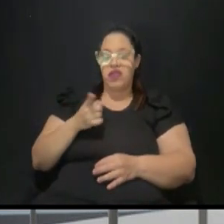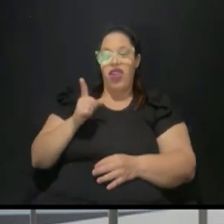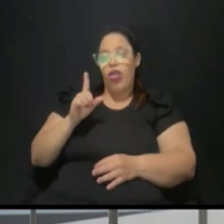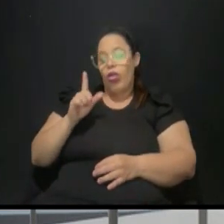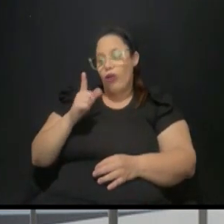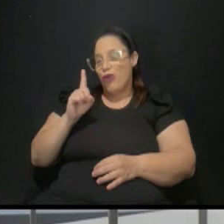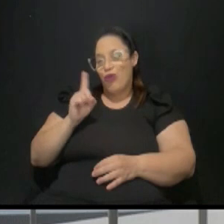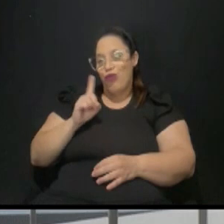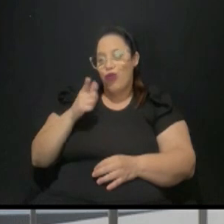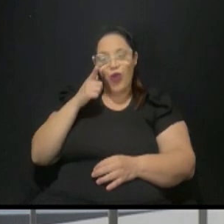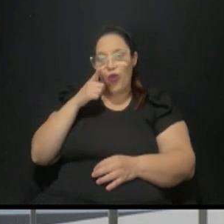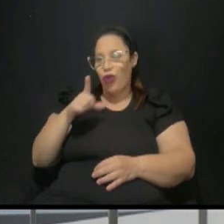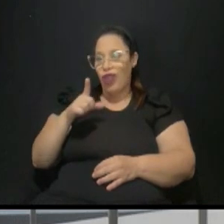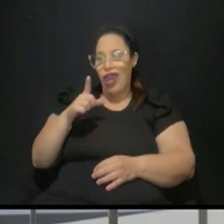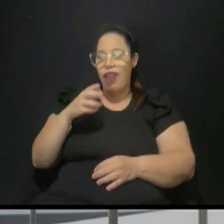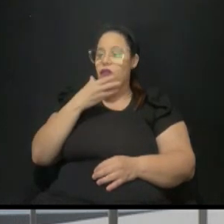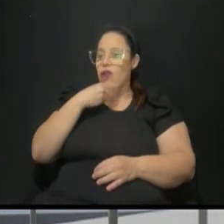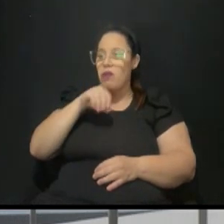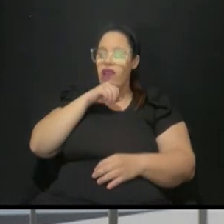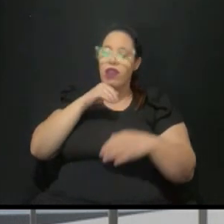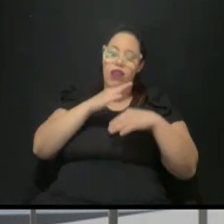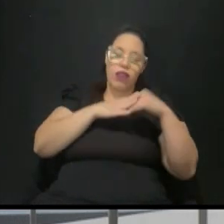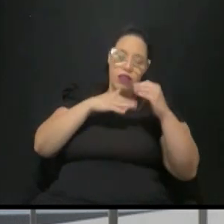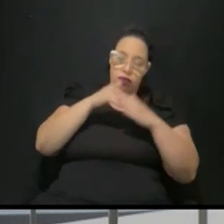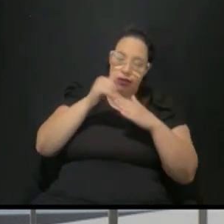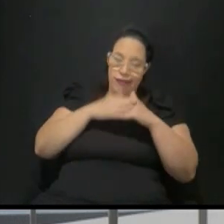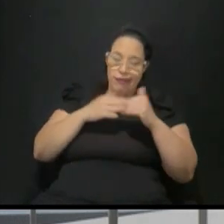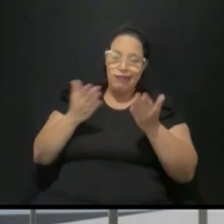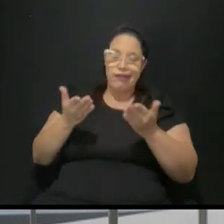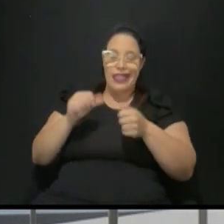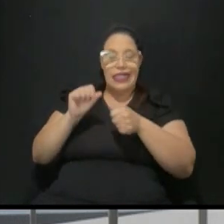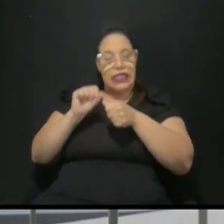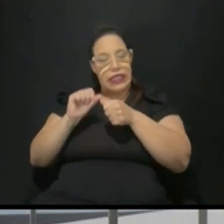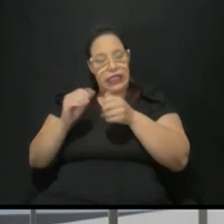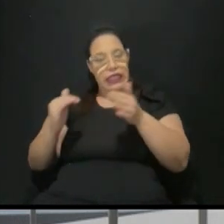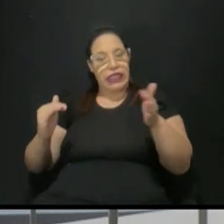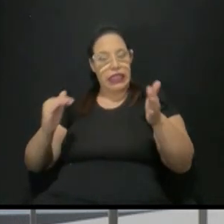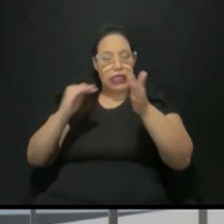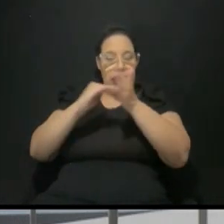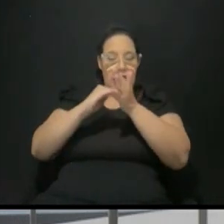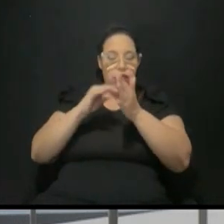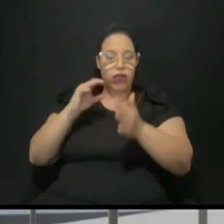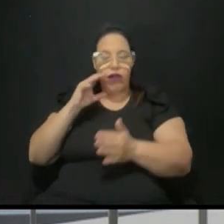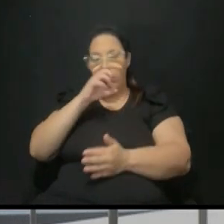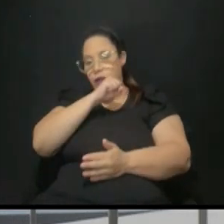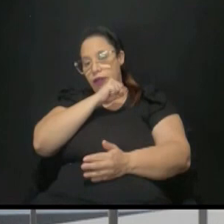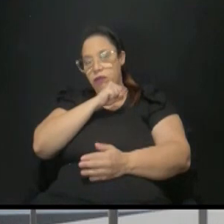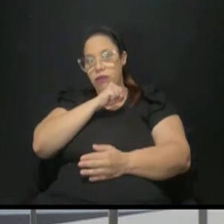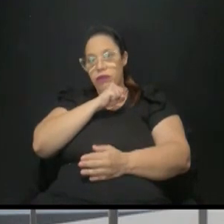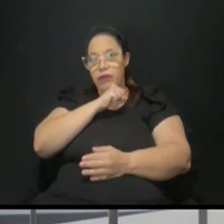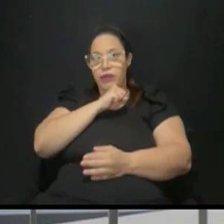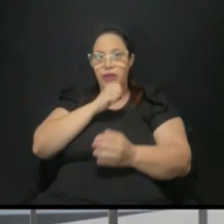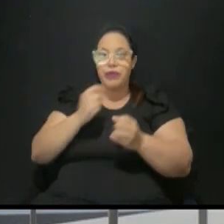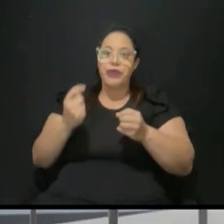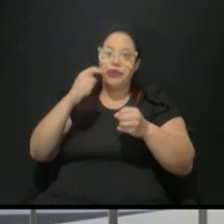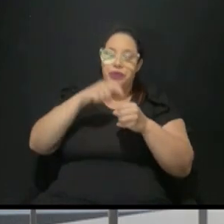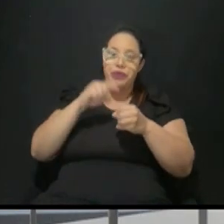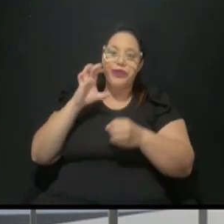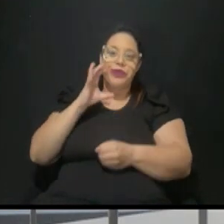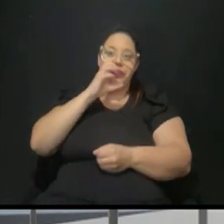ajuda a fazer com que o atleta chegue mais rápido e volte também mais rápido para a sua